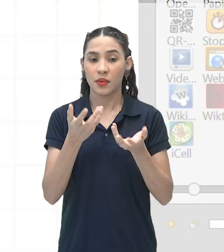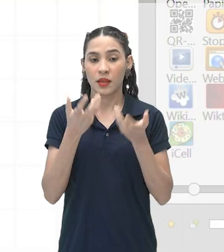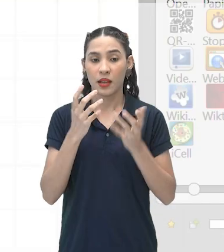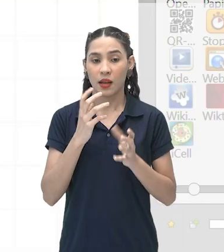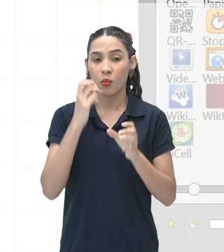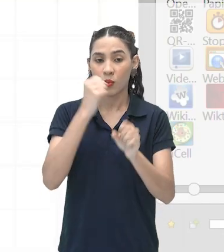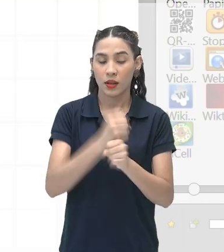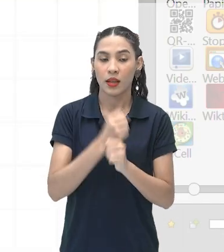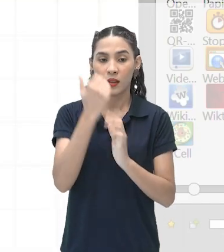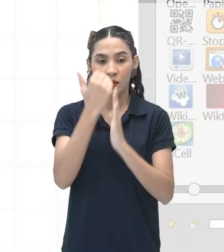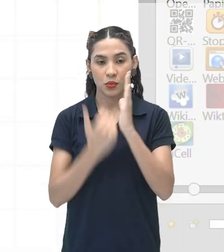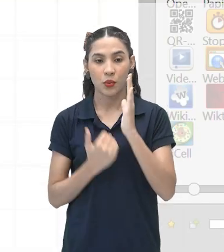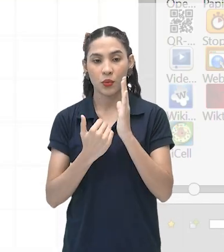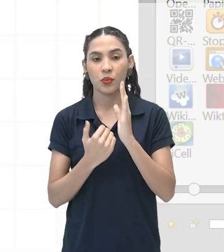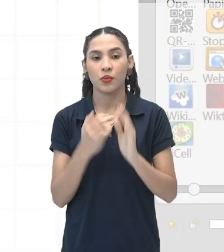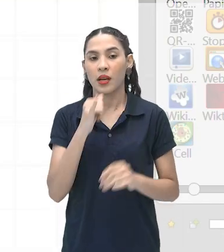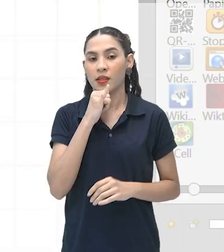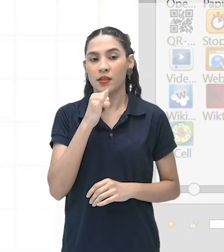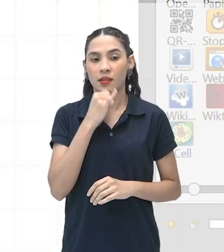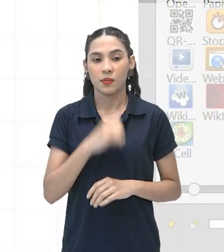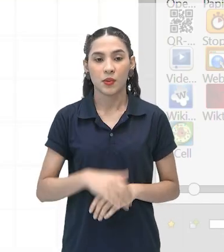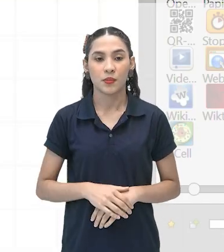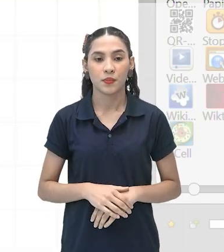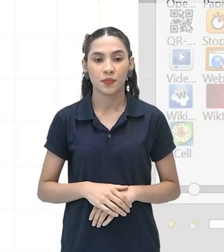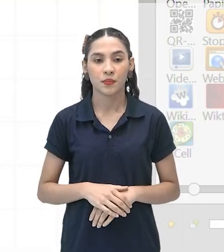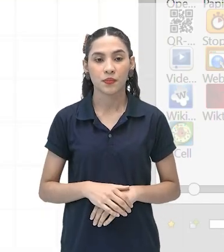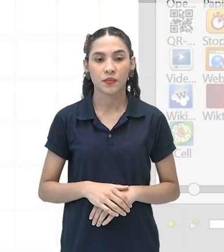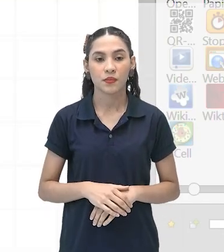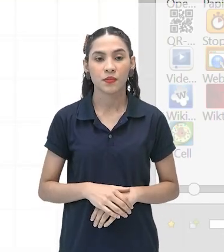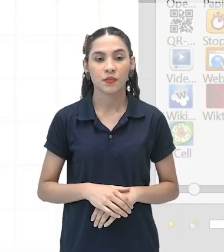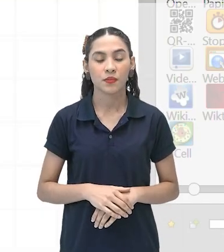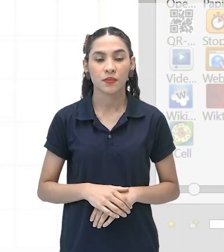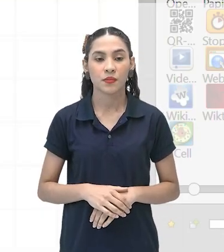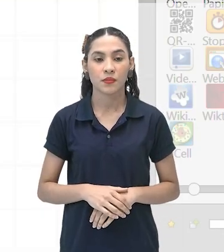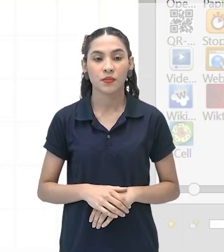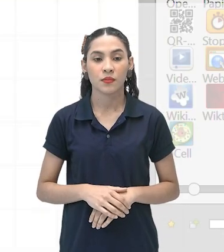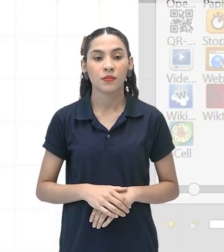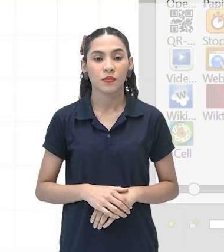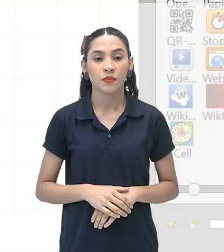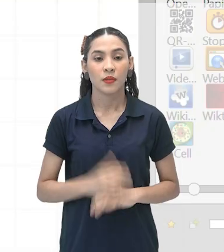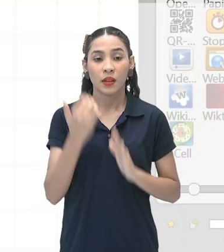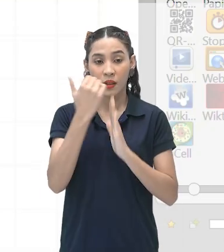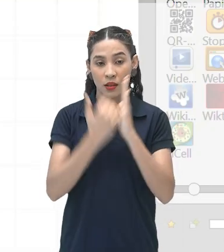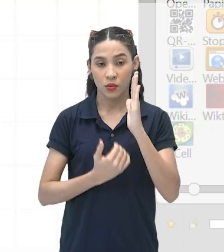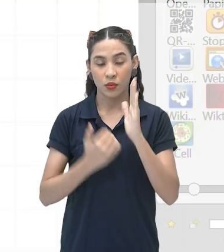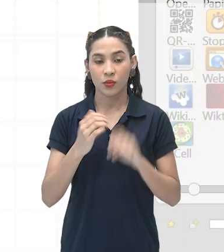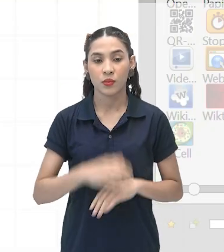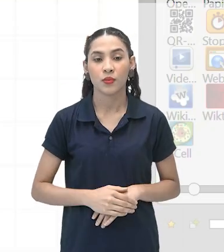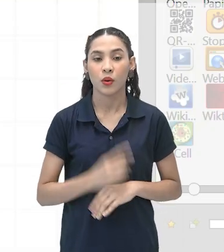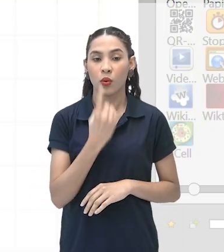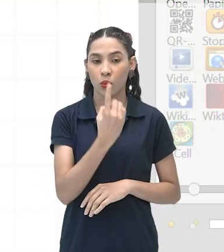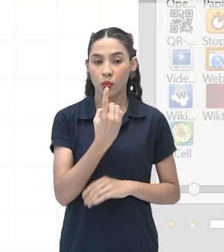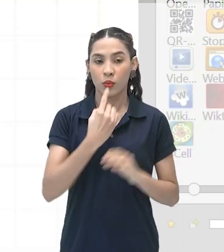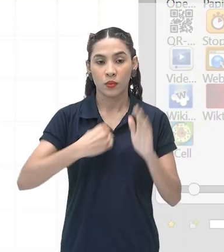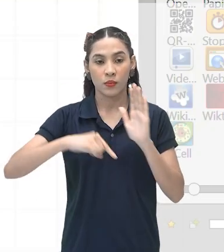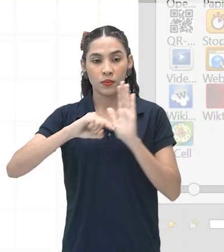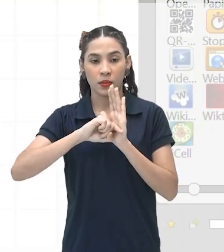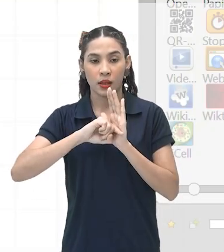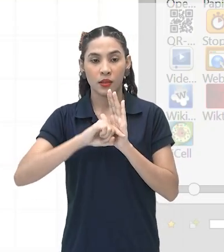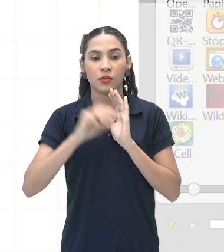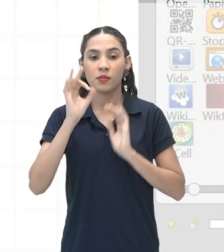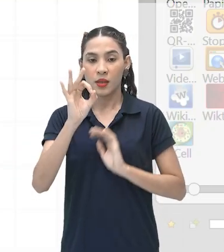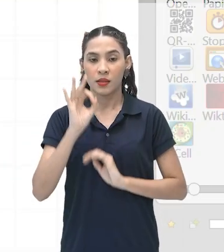sempre que eu quero calcular o desconto, eu vou pegar, o desconto vai ser 1